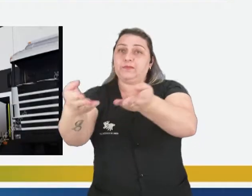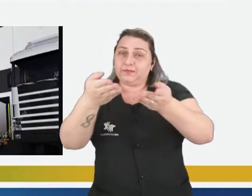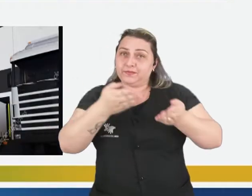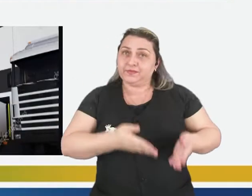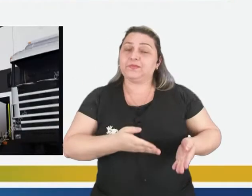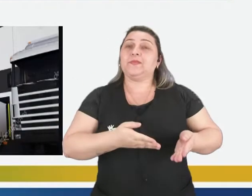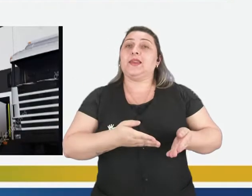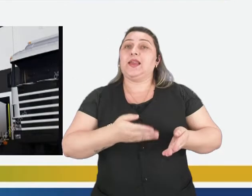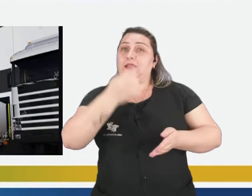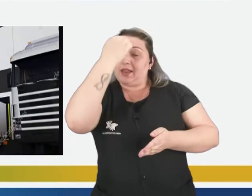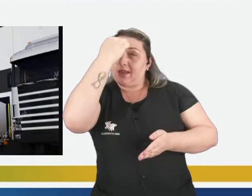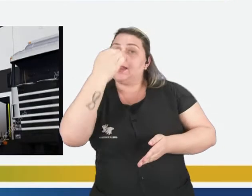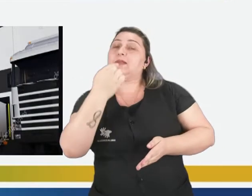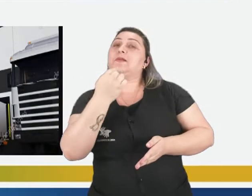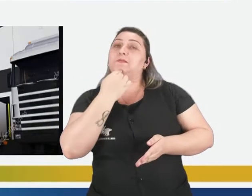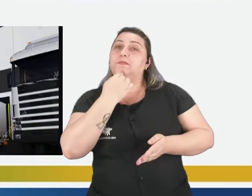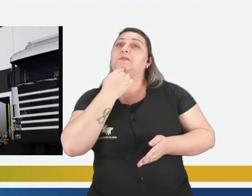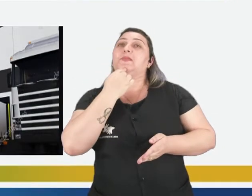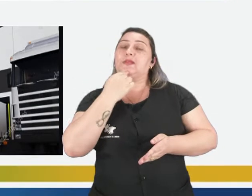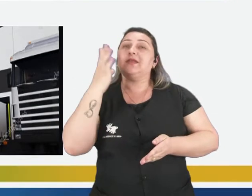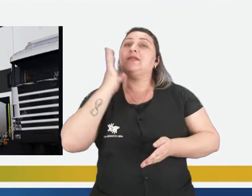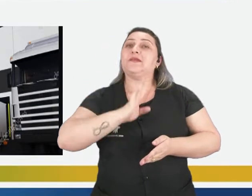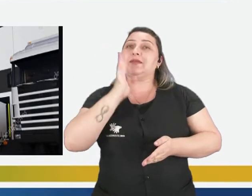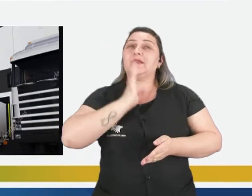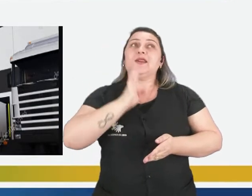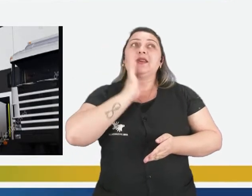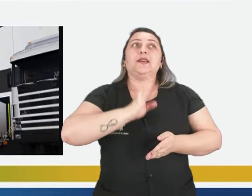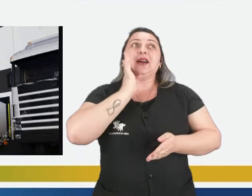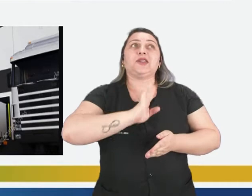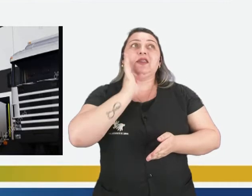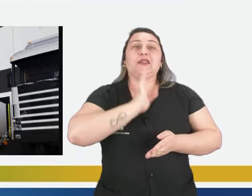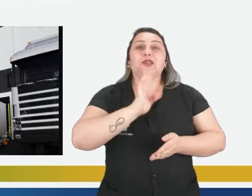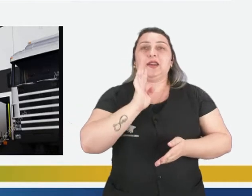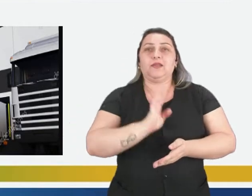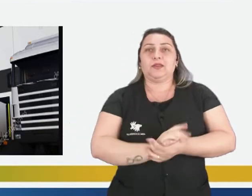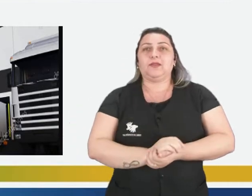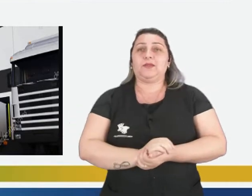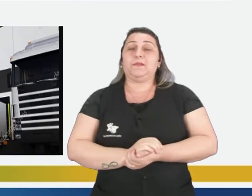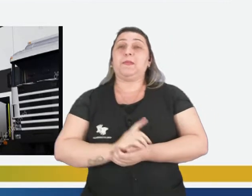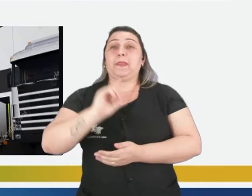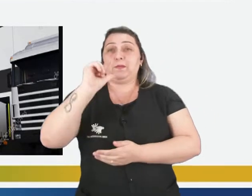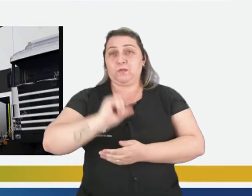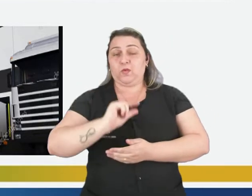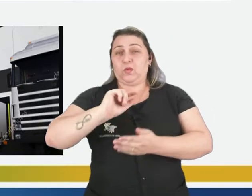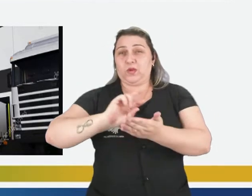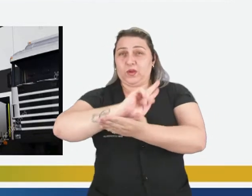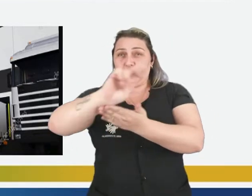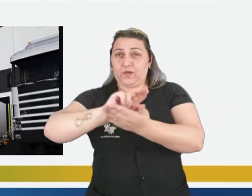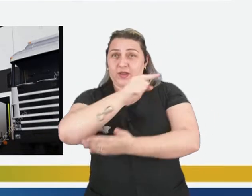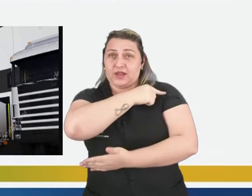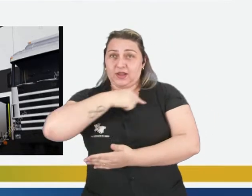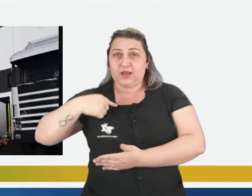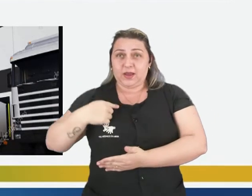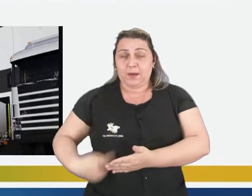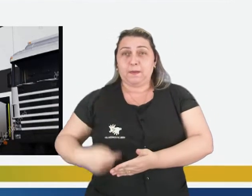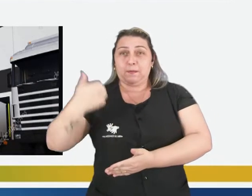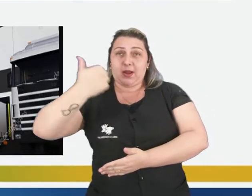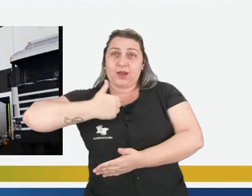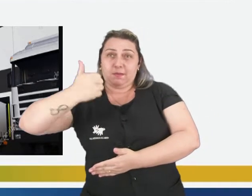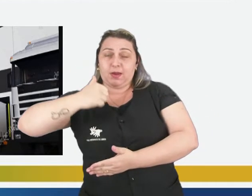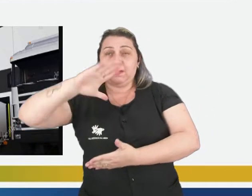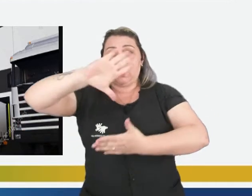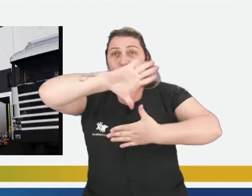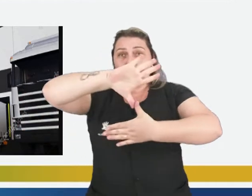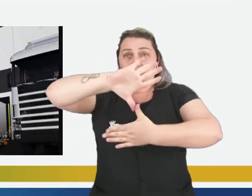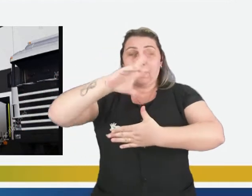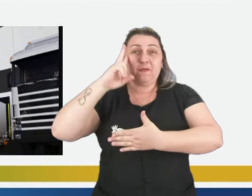tela essas imagens bastante interessantes que falam exatamente um pouco da diversidade da China. Primeiramente, no mapa a gente vê